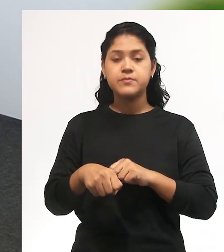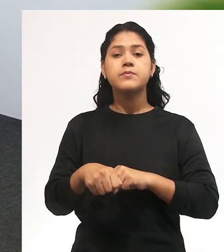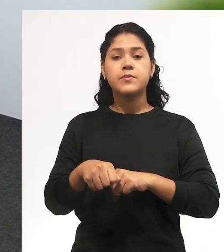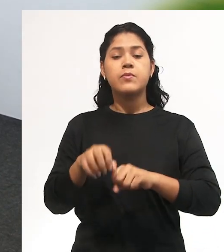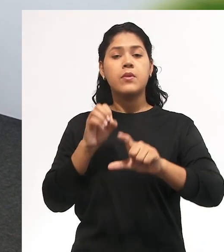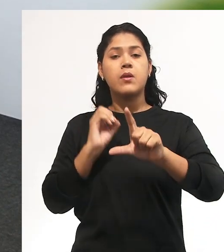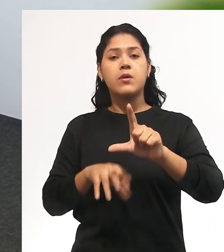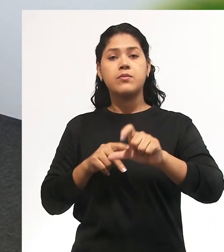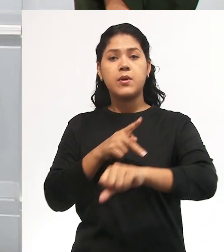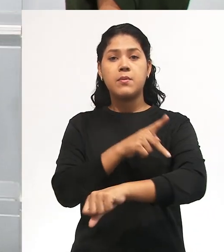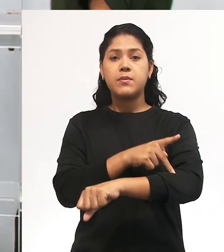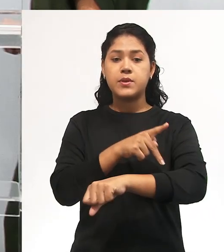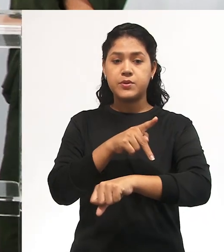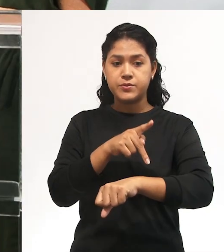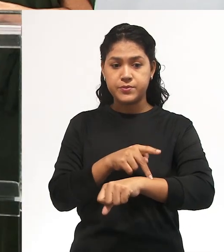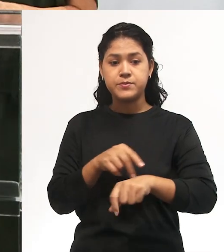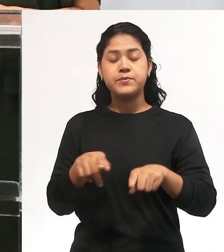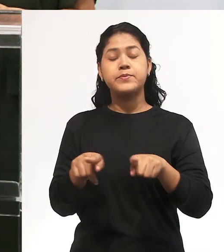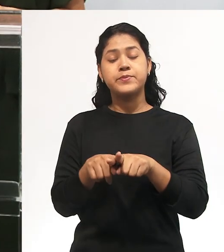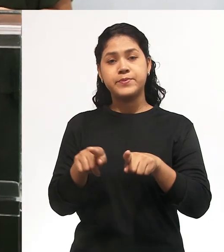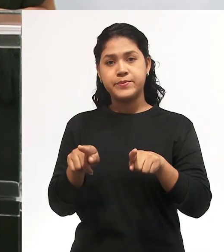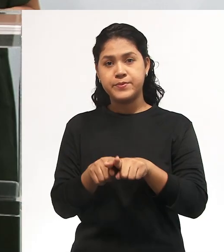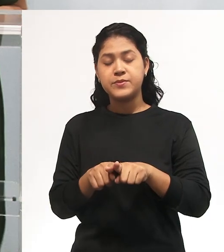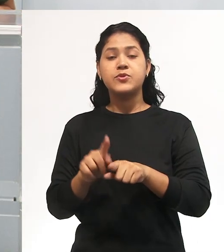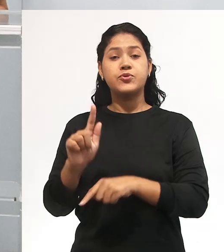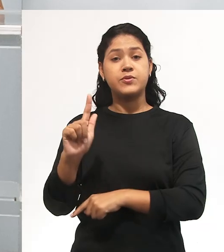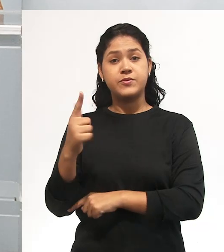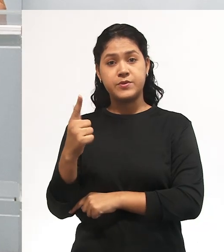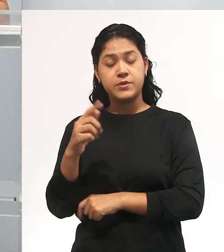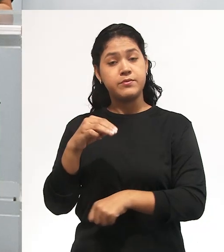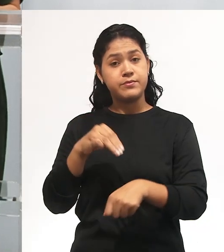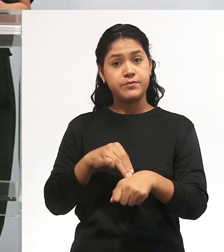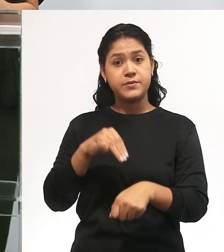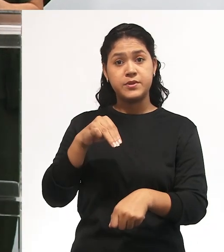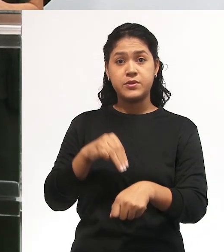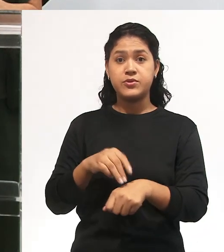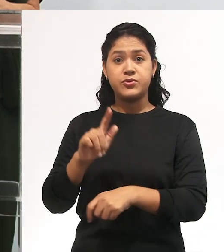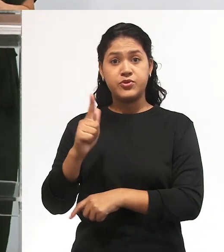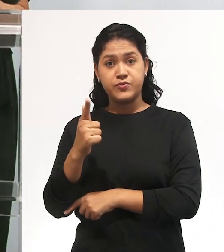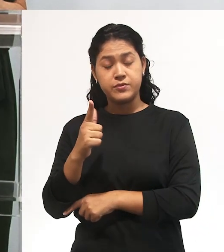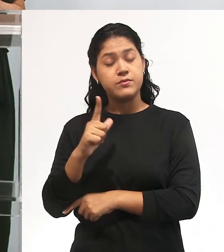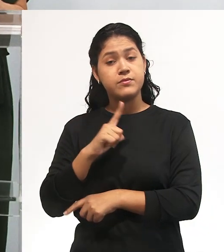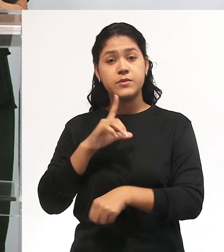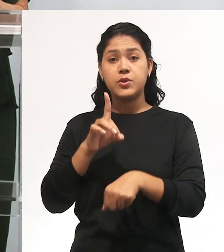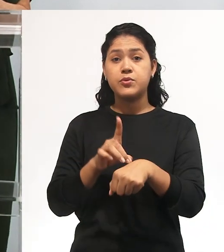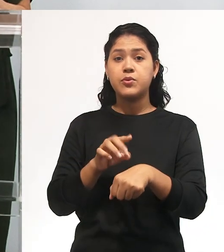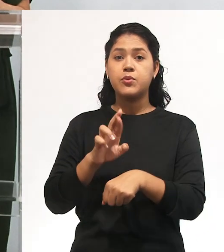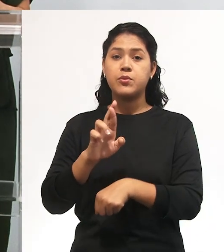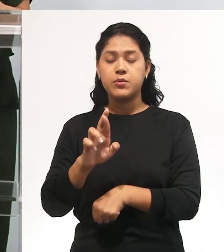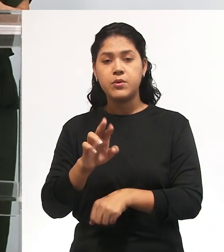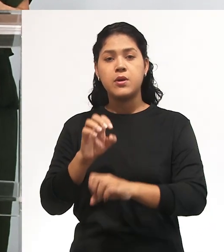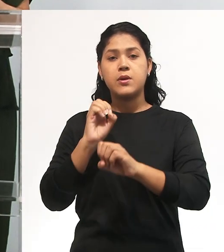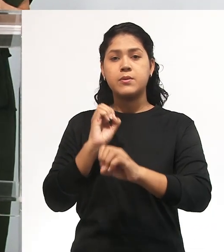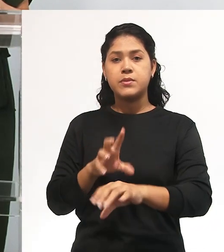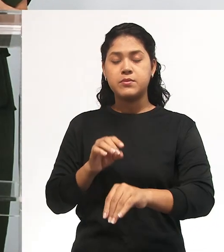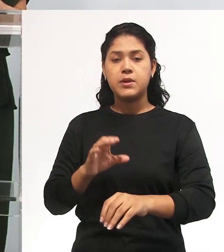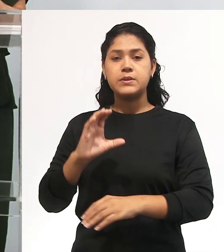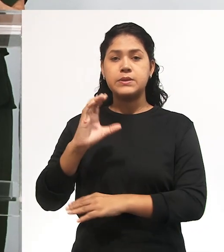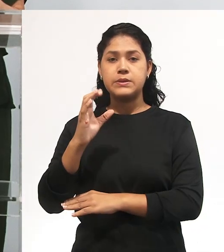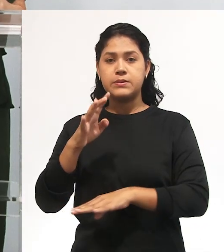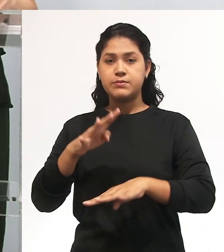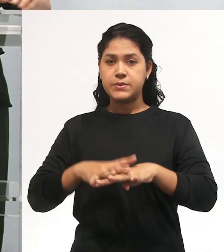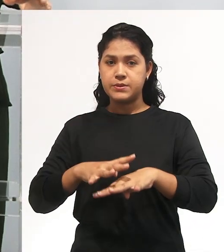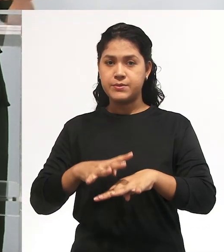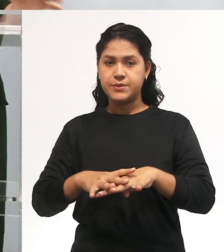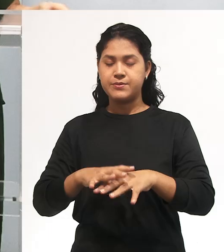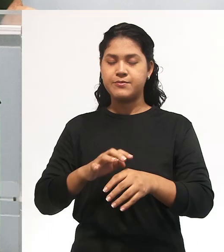em Pedagogia e Geografia, sou mestre em Geografia e doutora em Educação, Ciências e